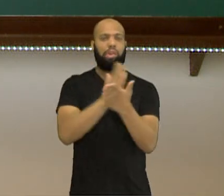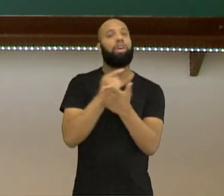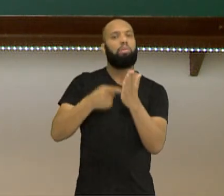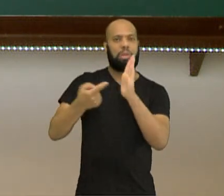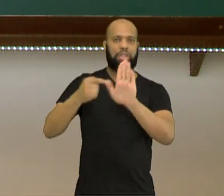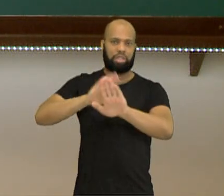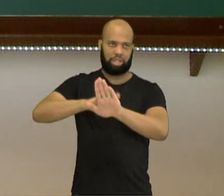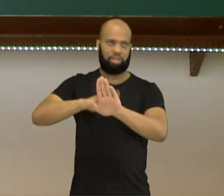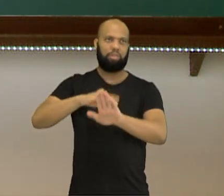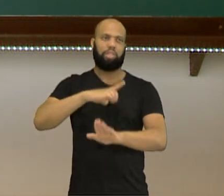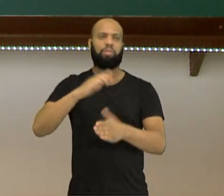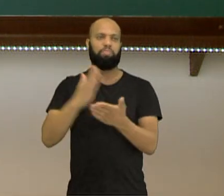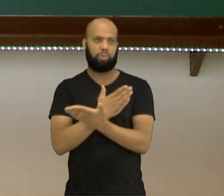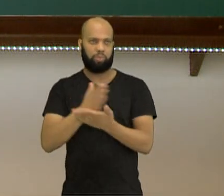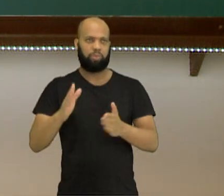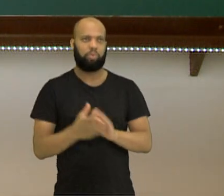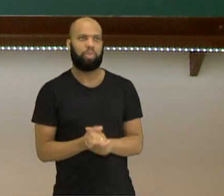metáfora.